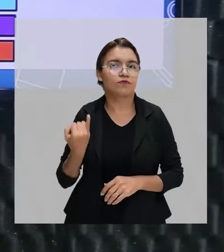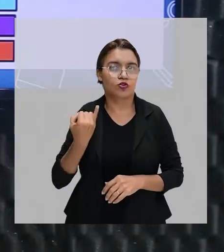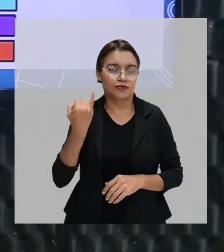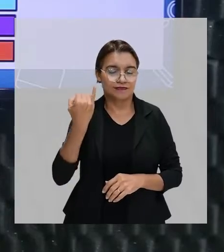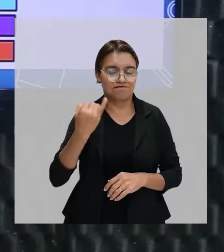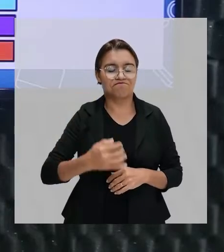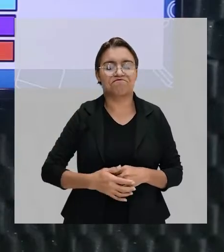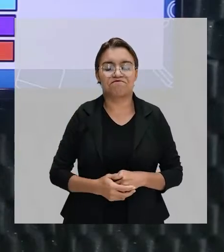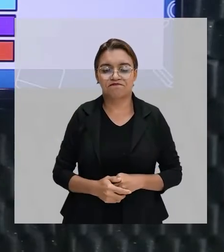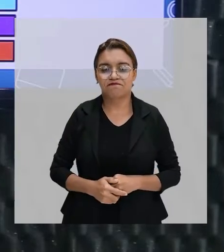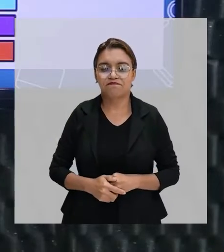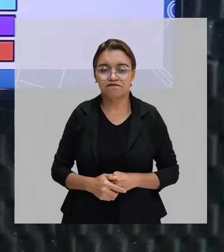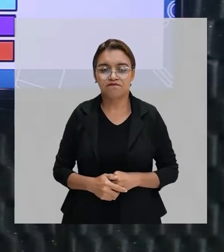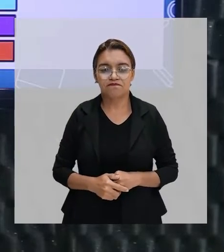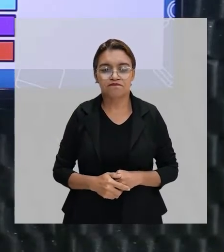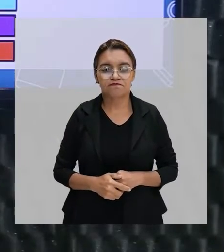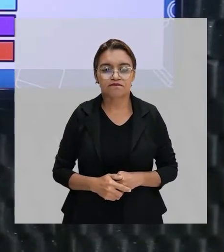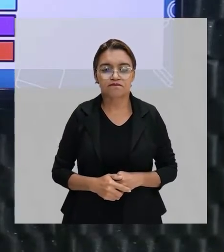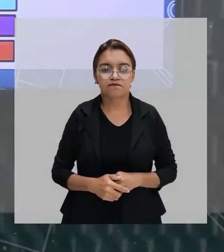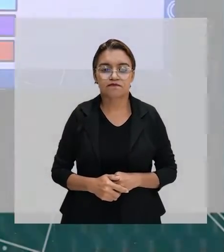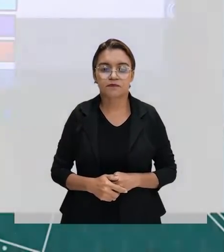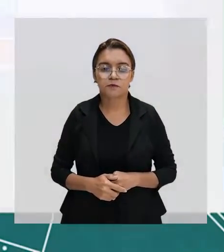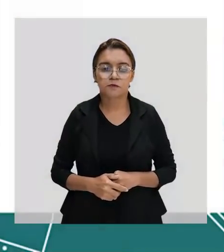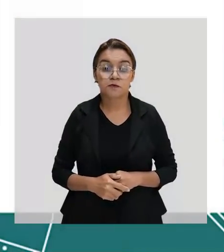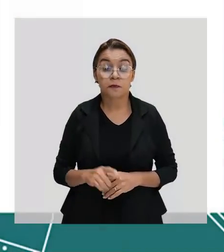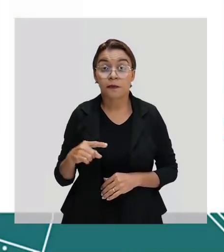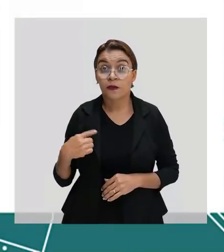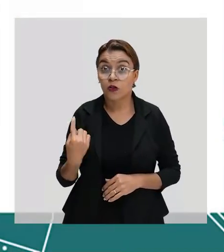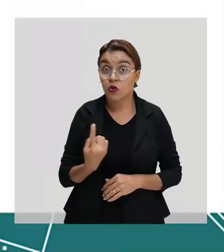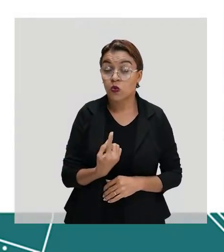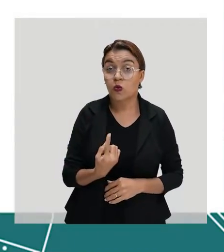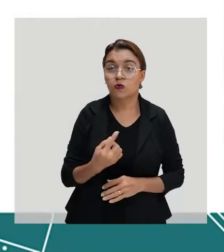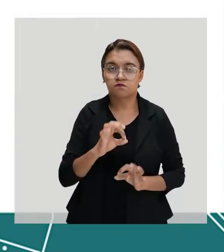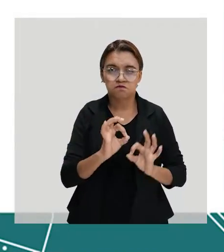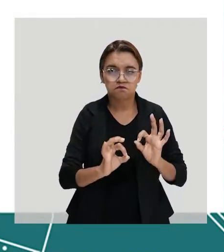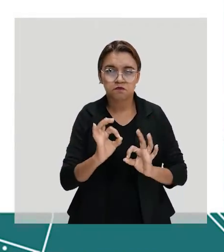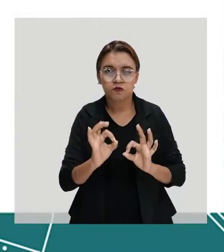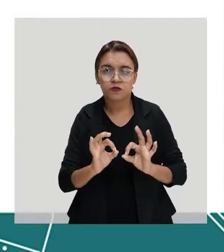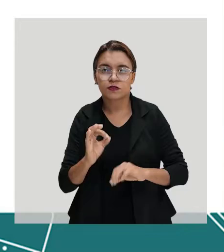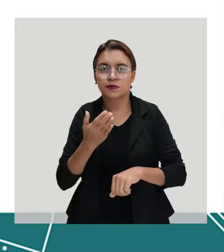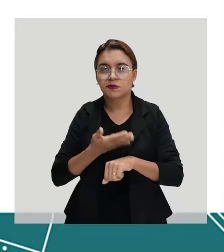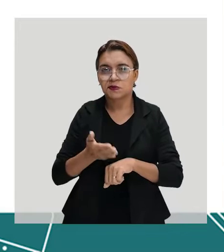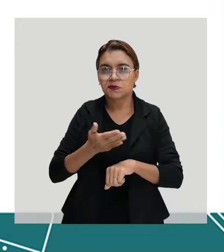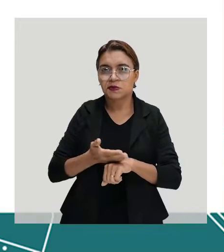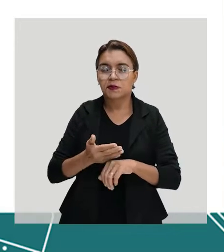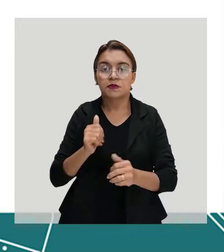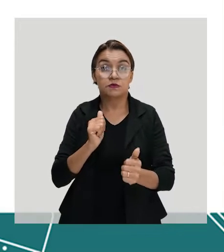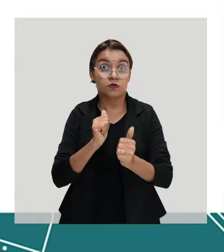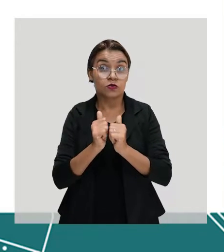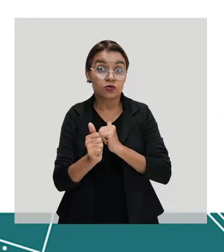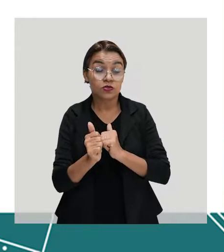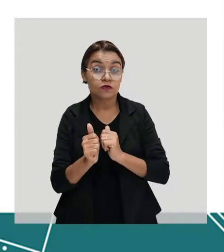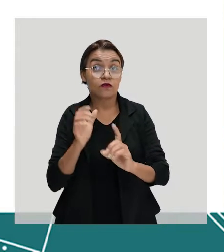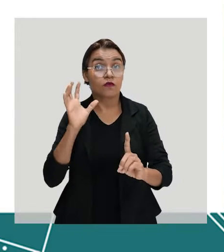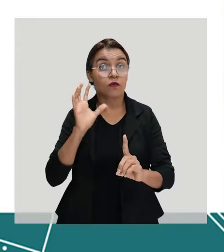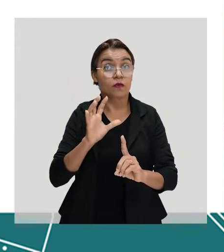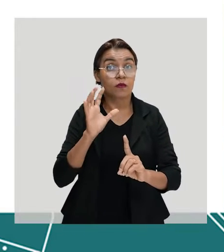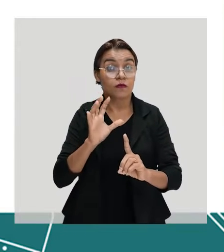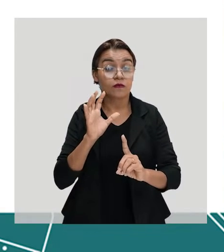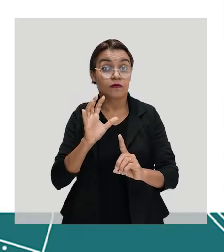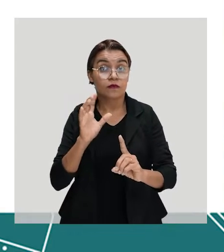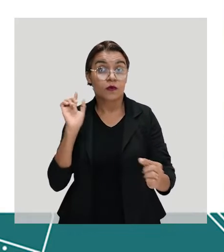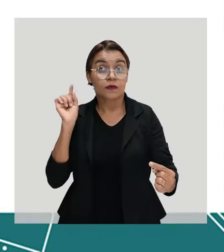consideração e quando a gente monta um treinamento esportivo a gente Visa a melhoria do rendimento o